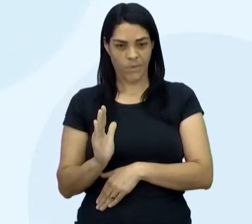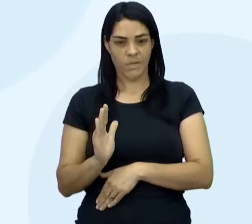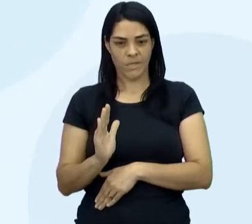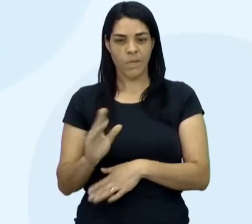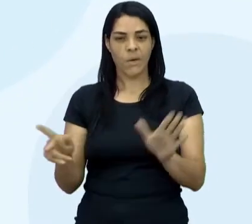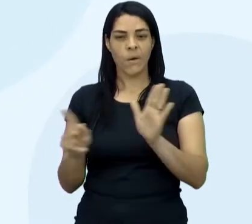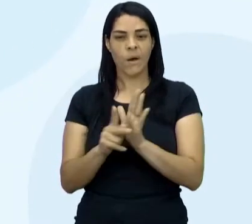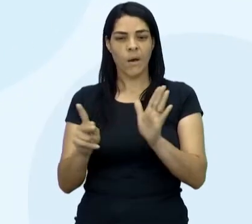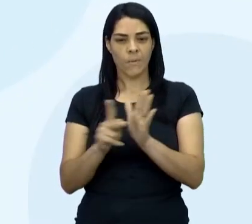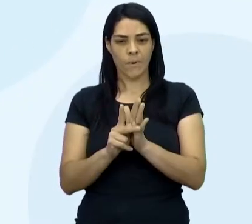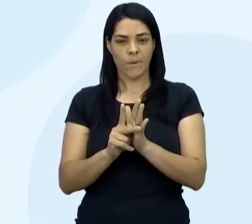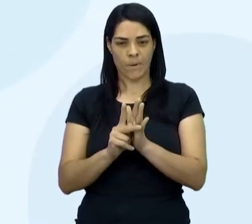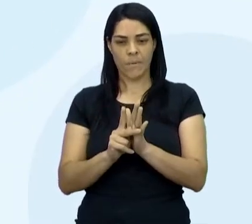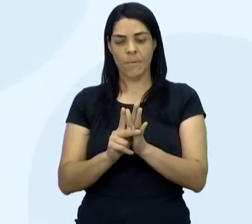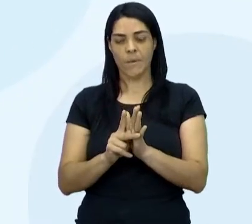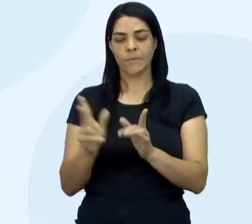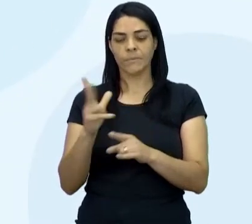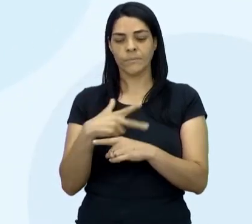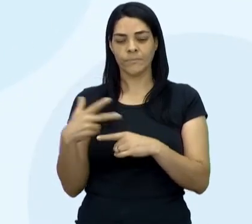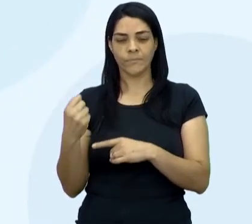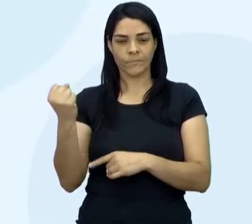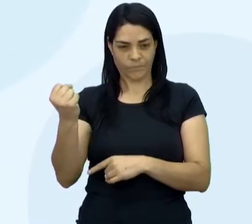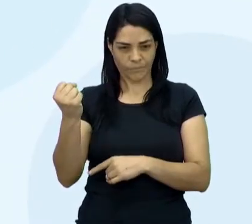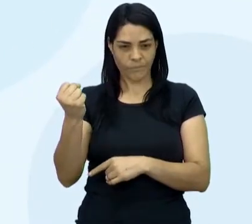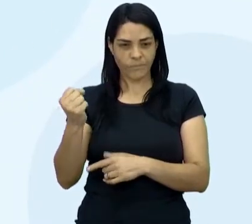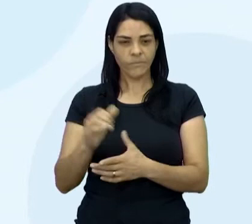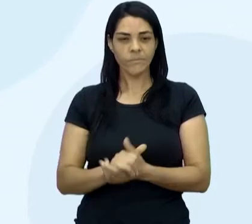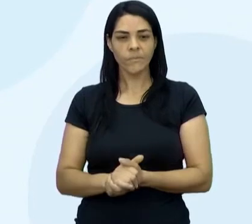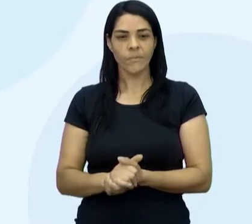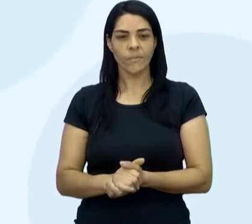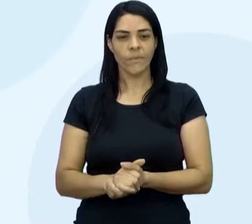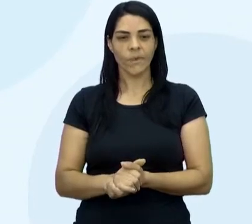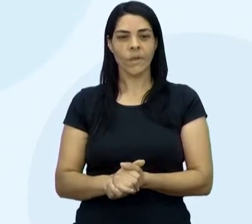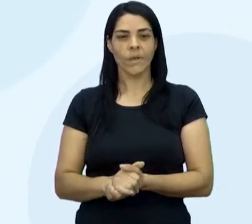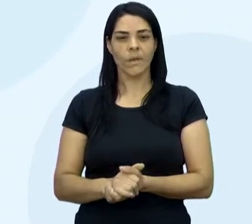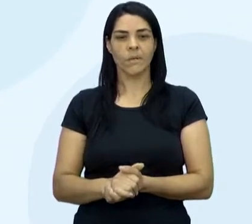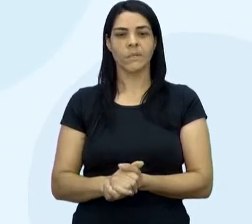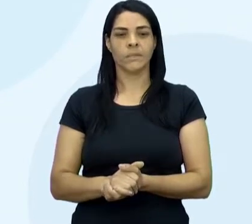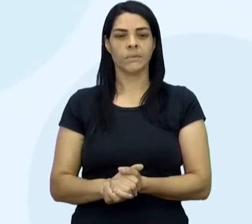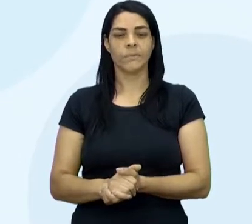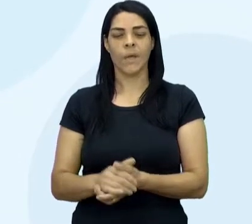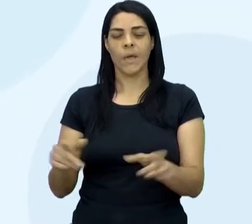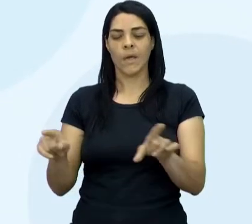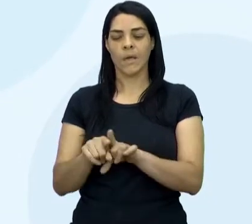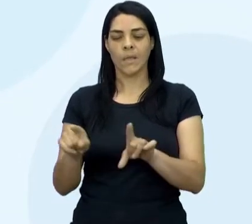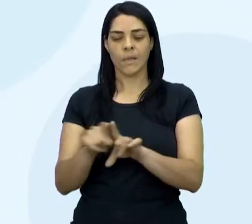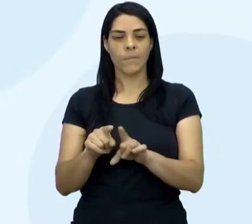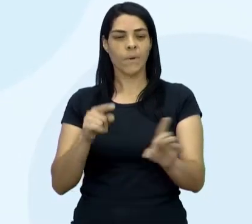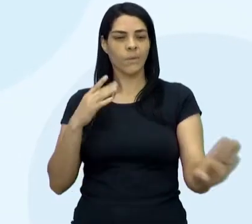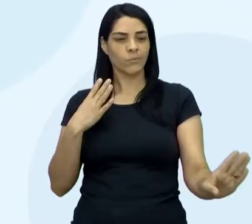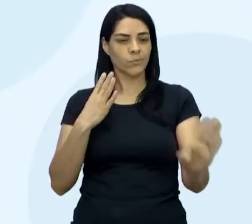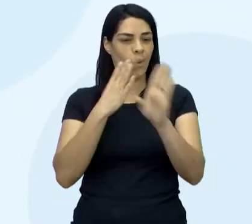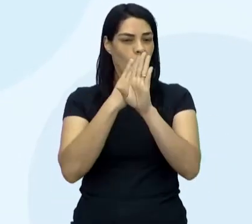própria conquista espanhola da América e logo abaixo o descobrimento do Brasil